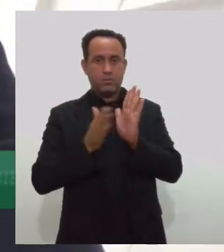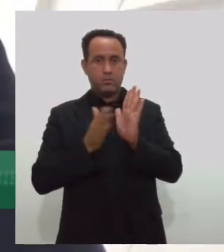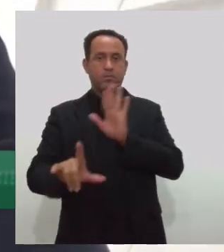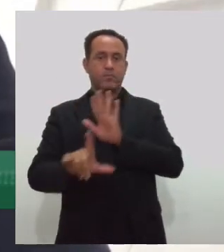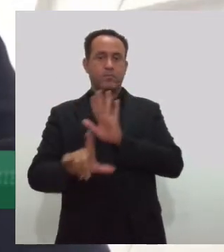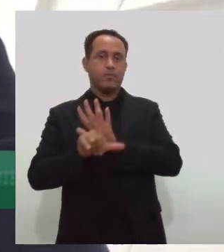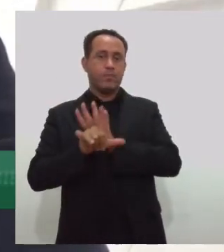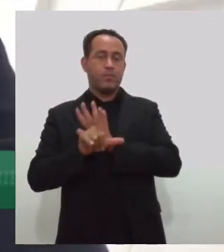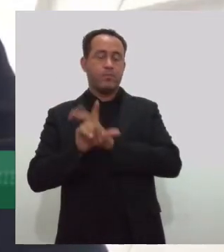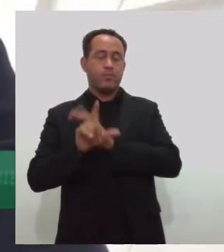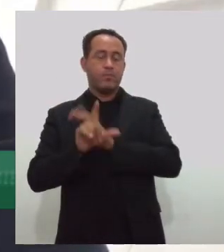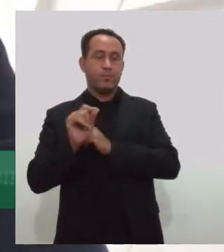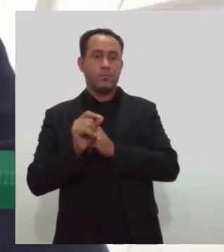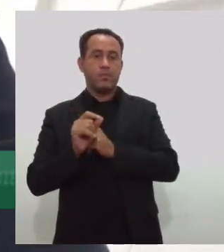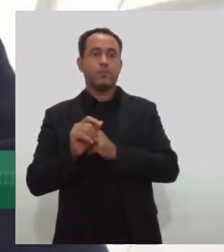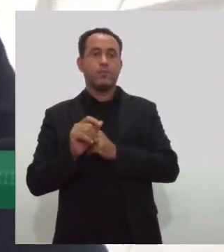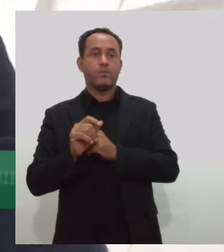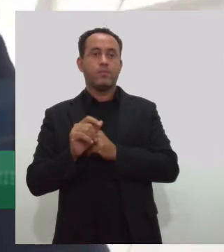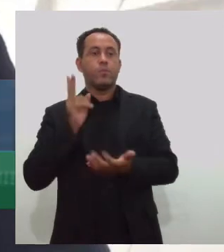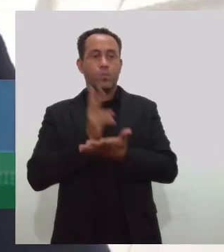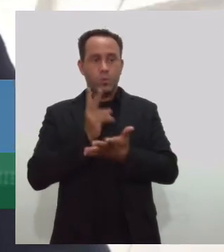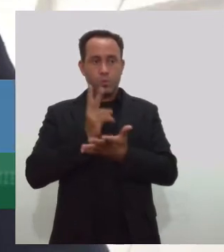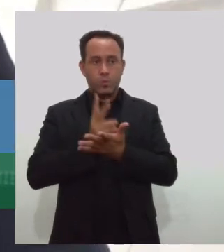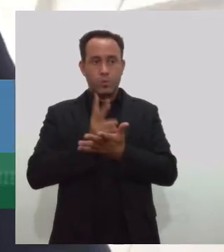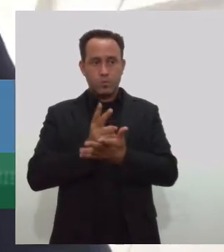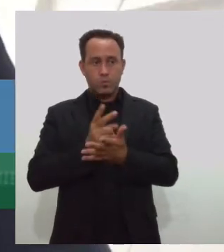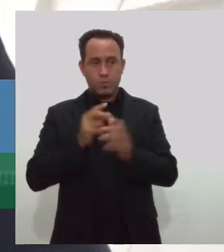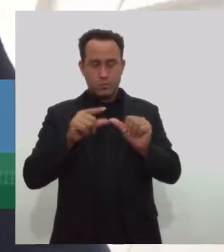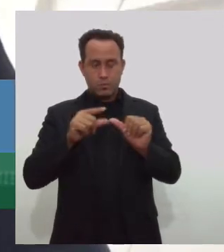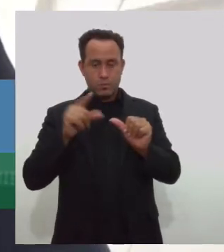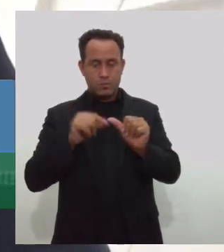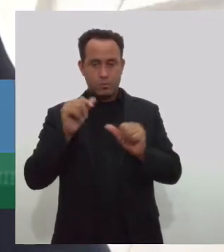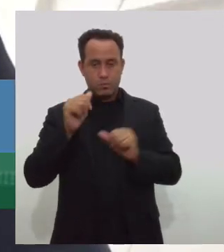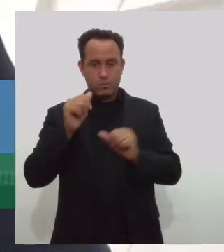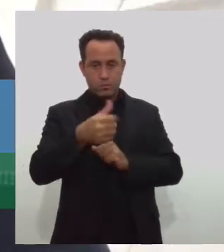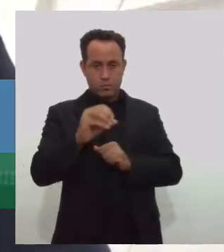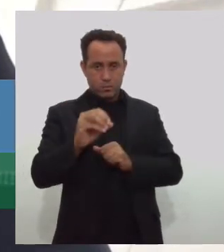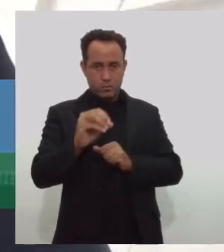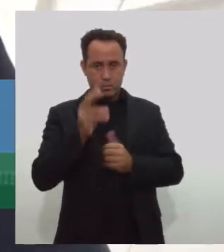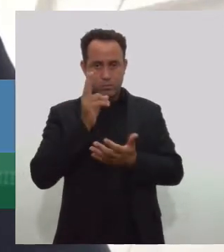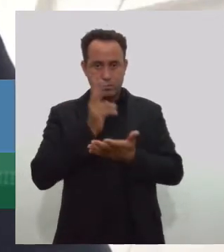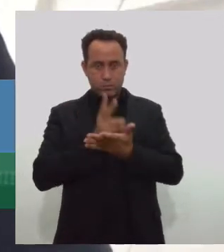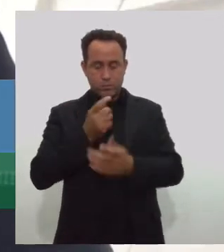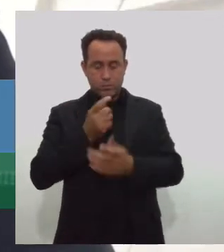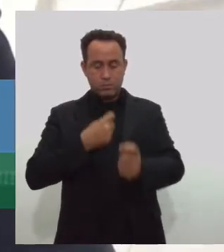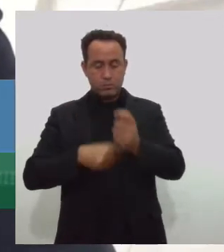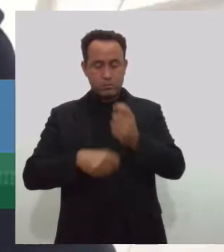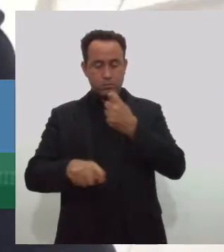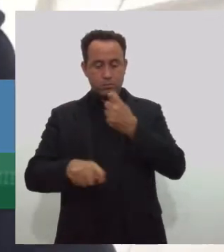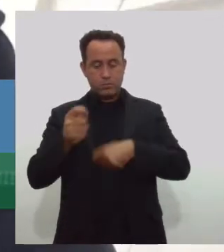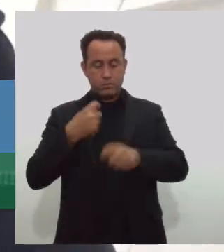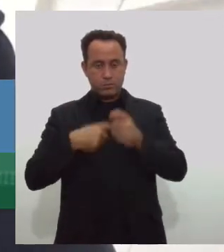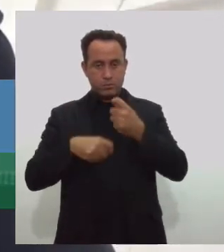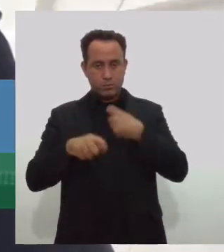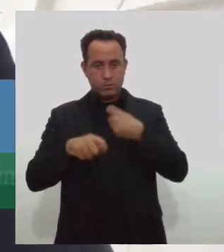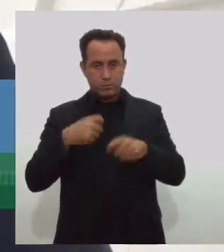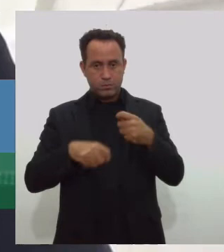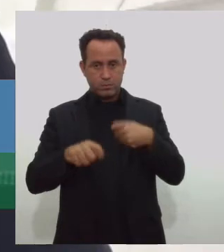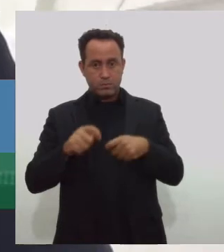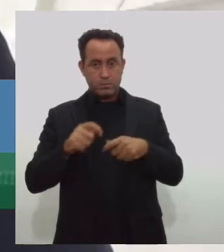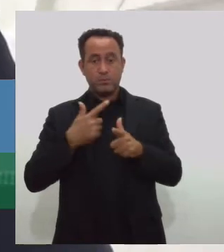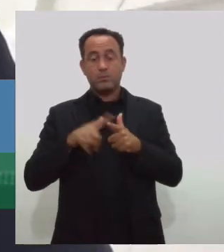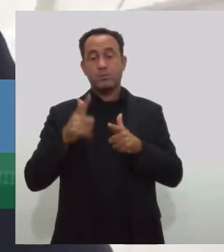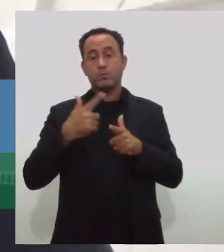improbidade é, no artigo 10, constitui ato de improbidade administrativa que causa lesão